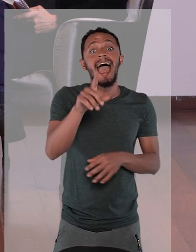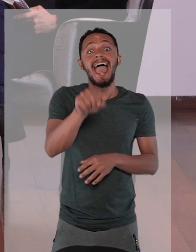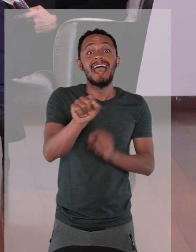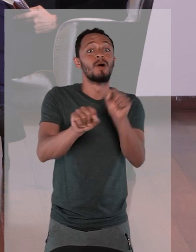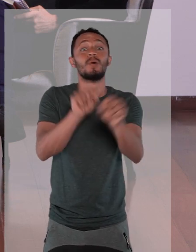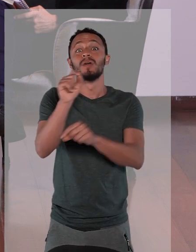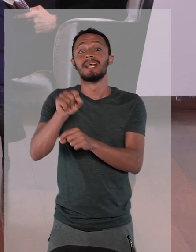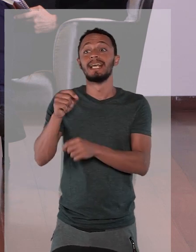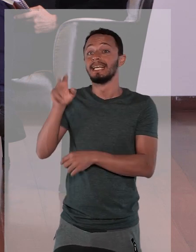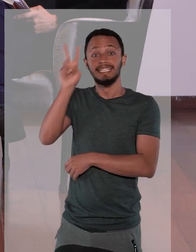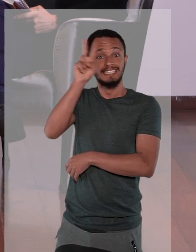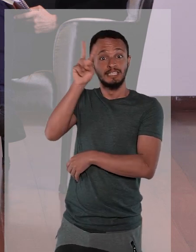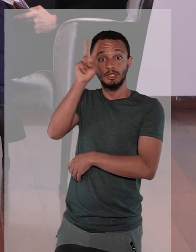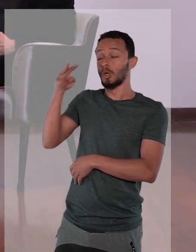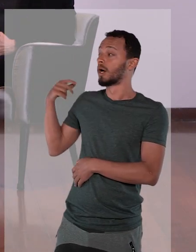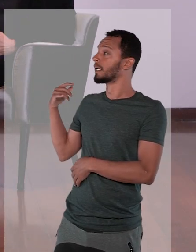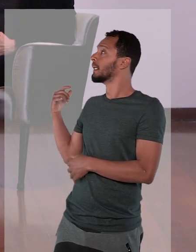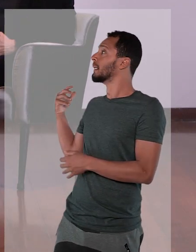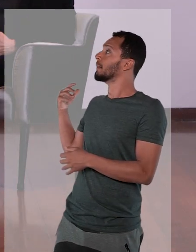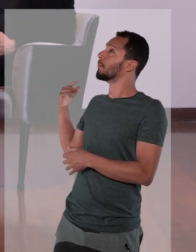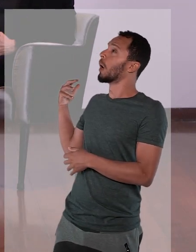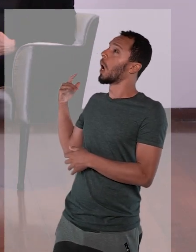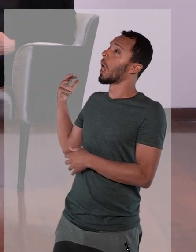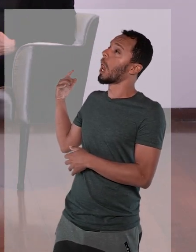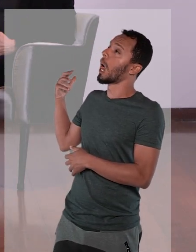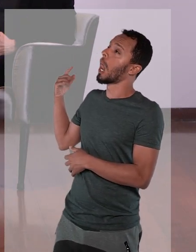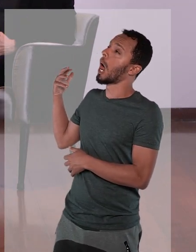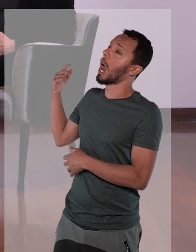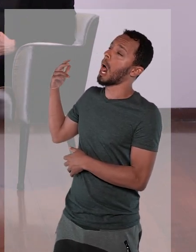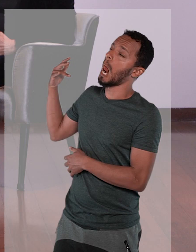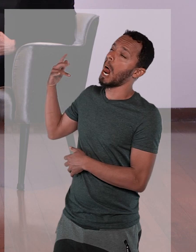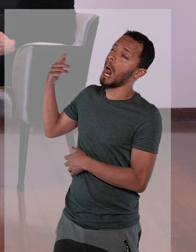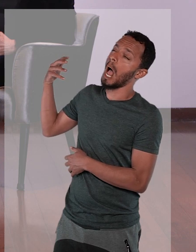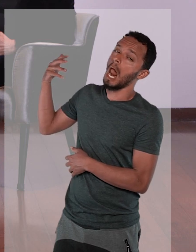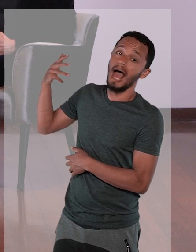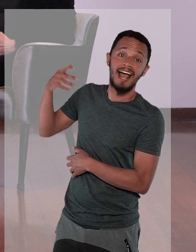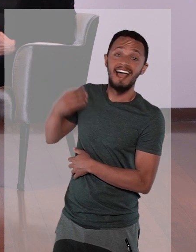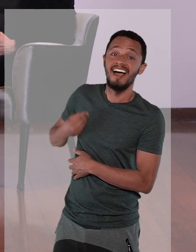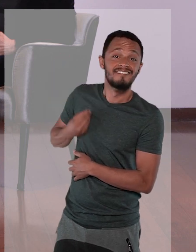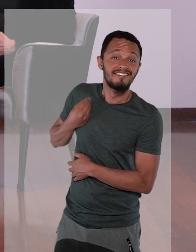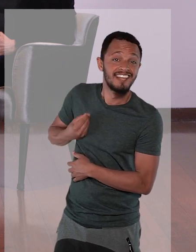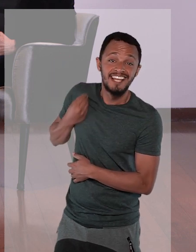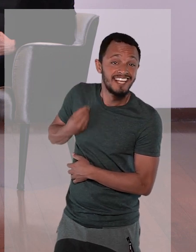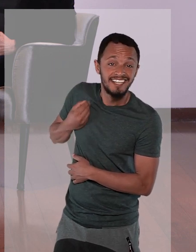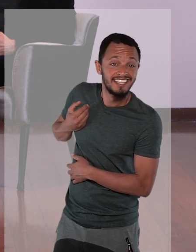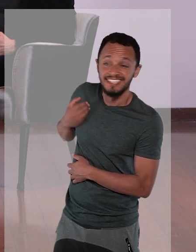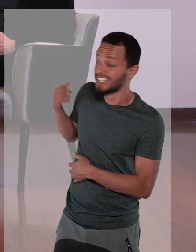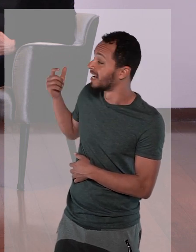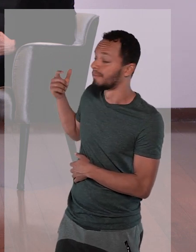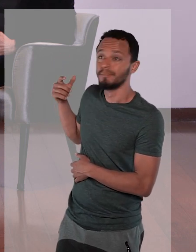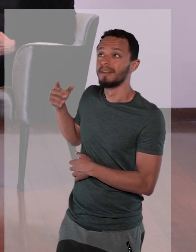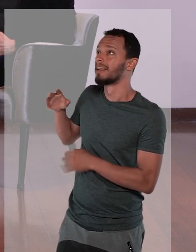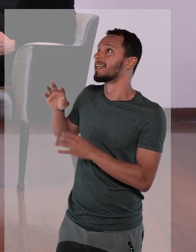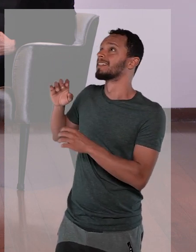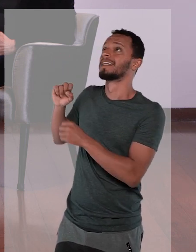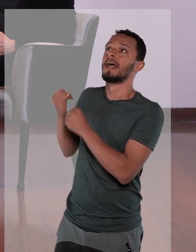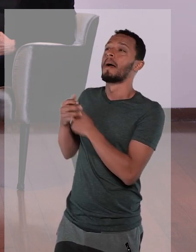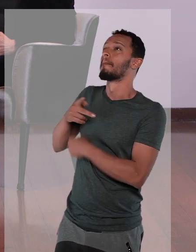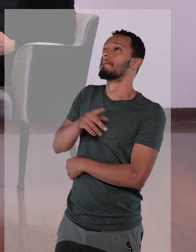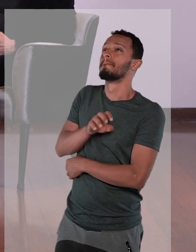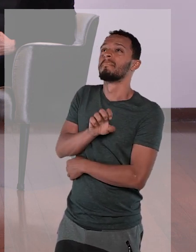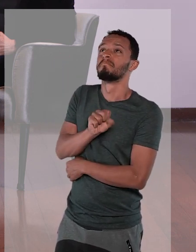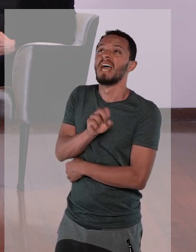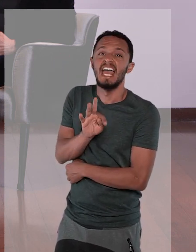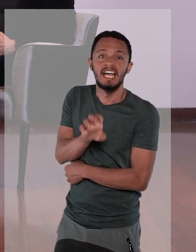gente? Tudo bem, né? Não farei isso, Afonso, mas só para rapidamente lembrar, desde assim, a peste antonina, no